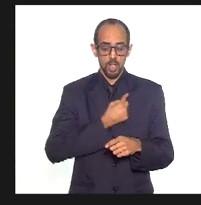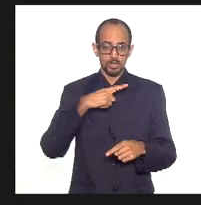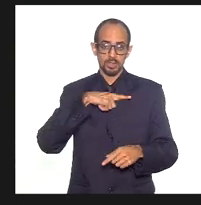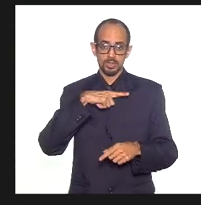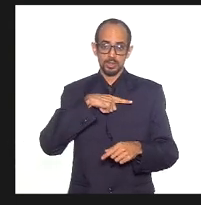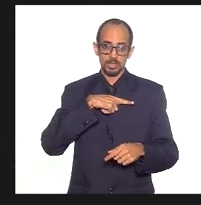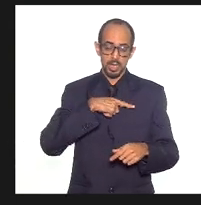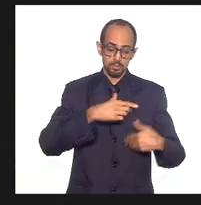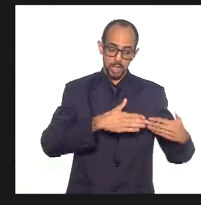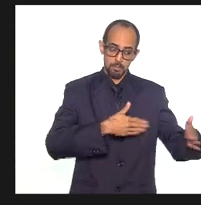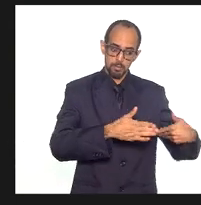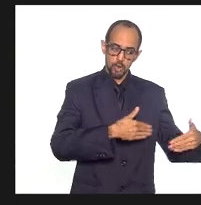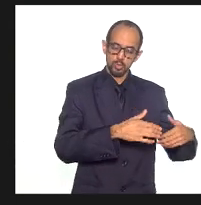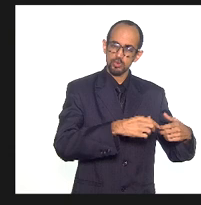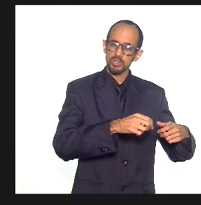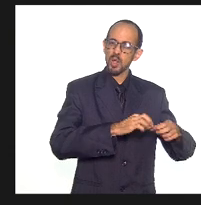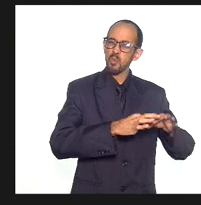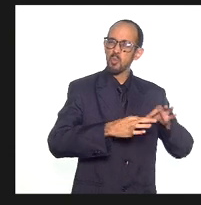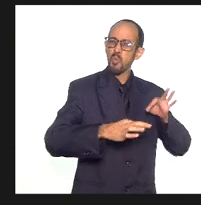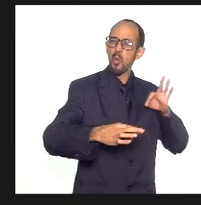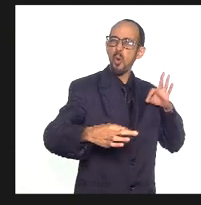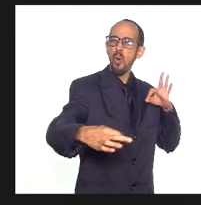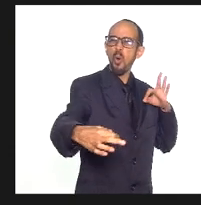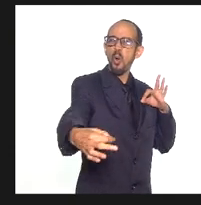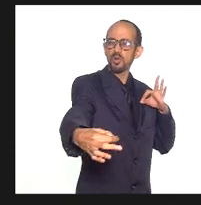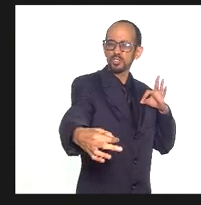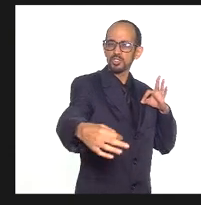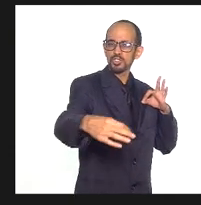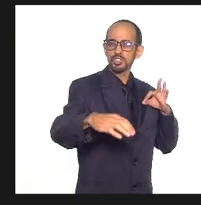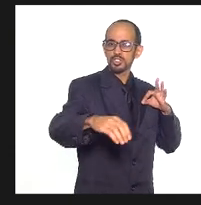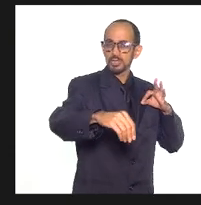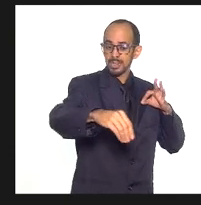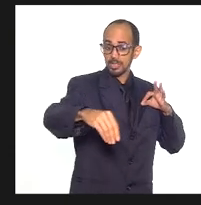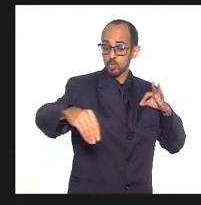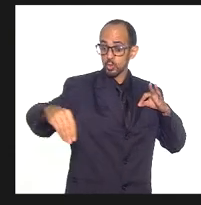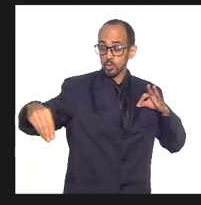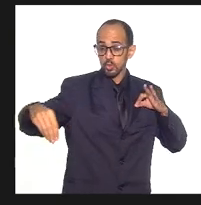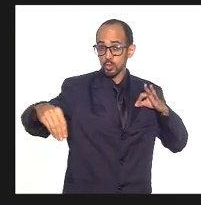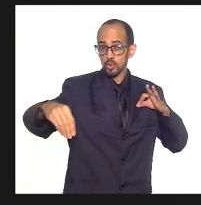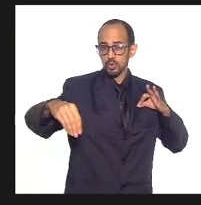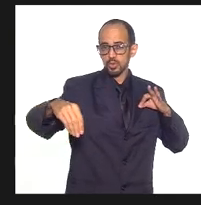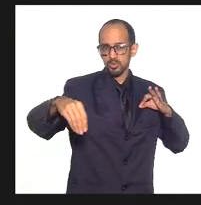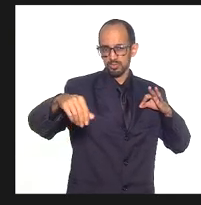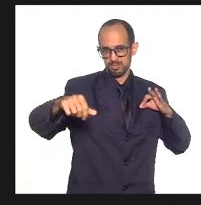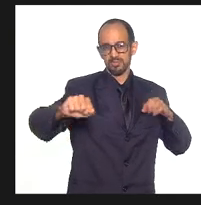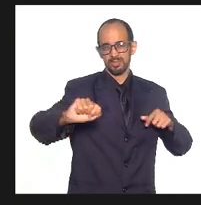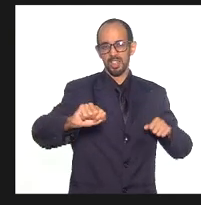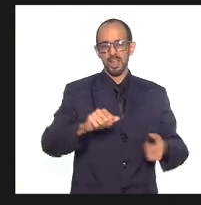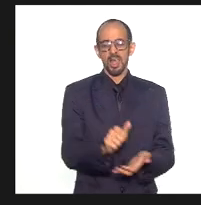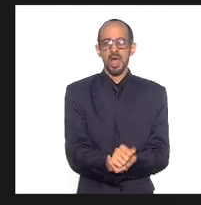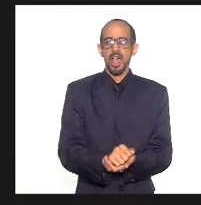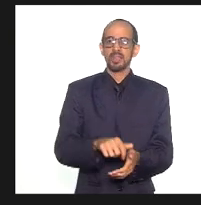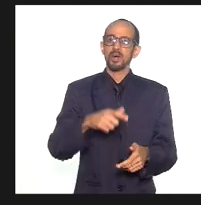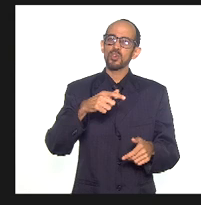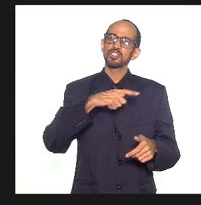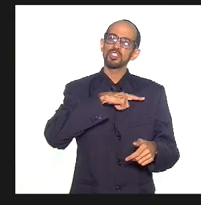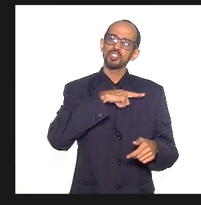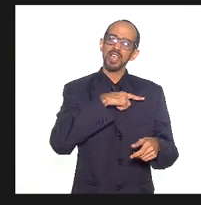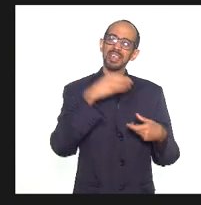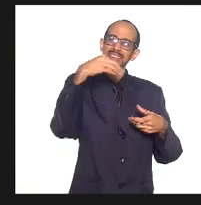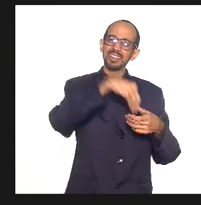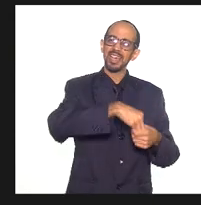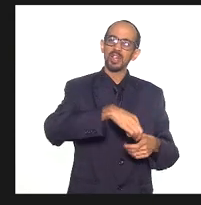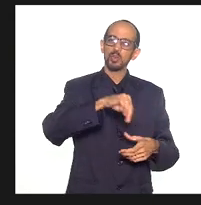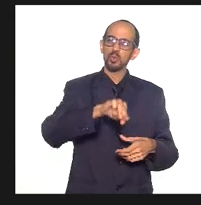a quilômetros de distância da costa, então a gente precisa manter instalações em terra, instalações em mar, fazer essa